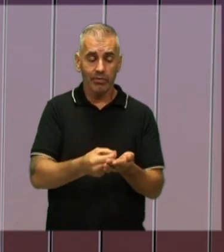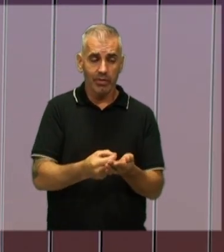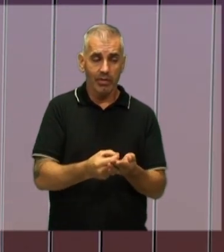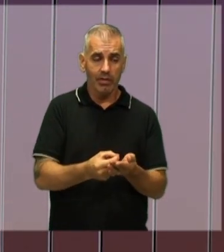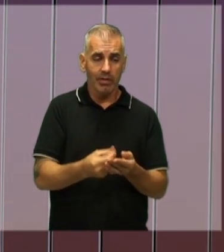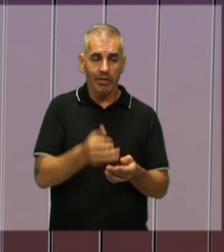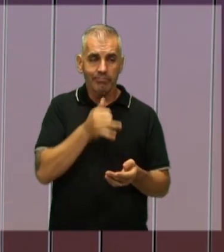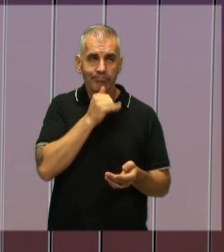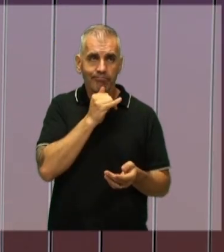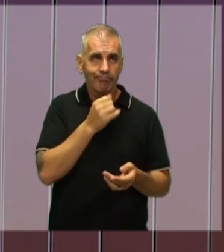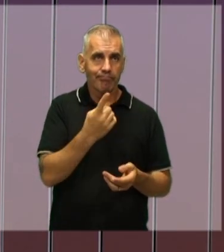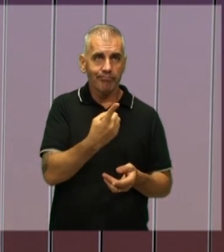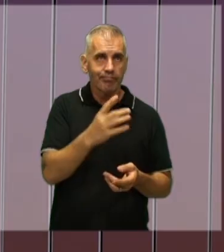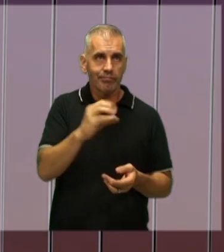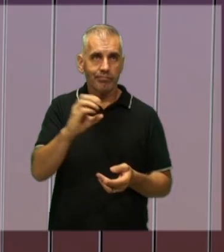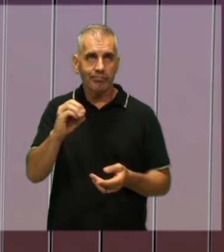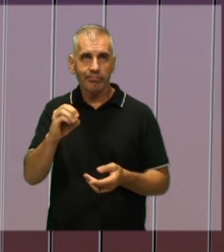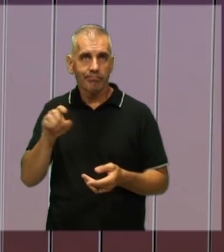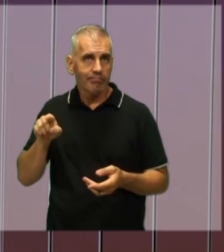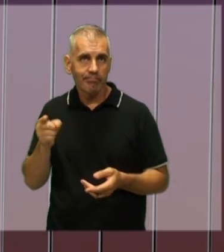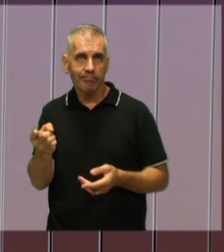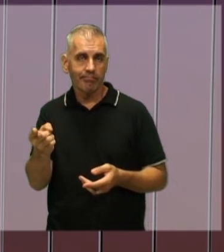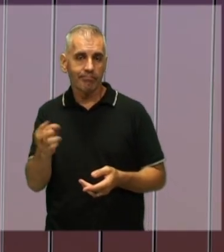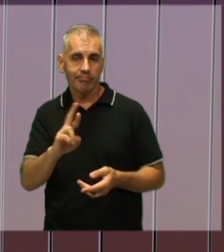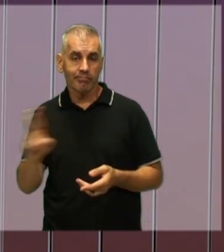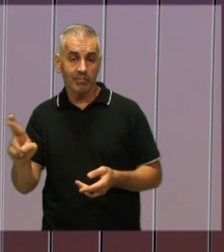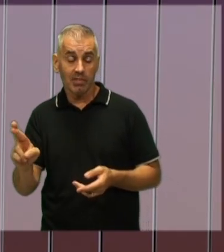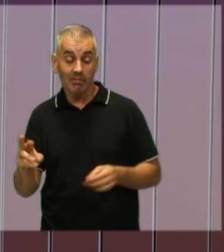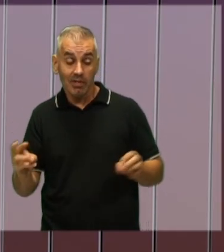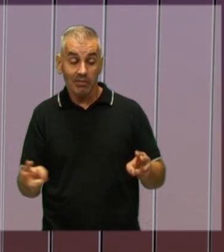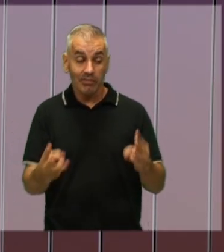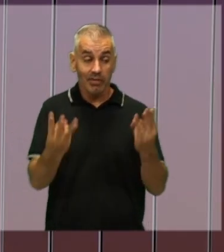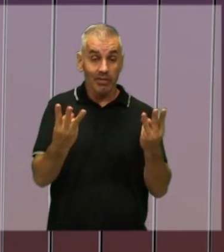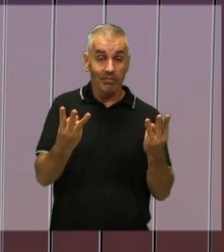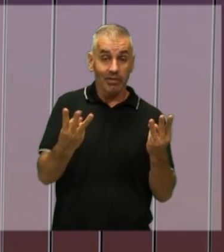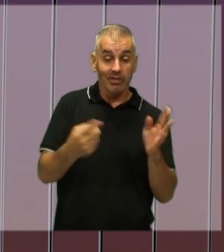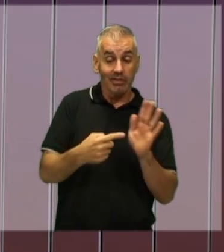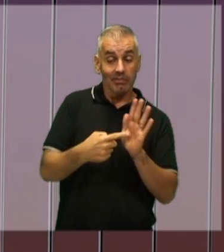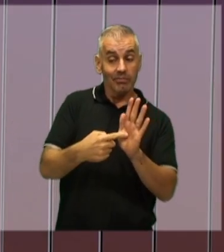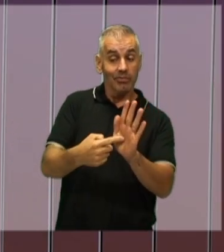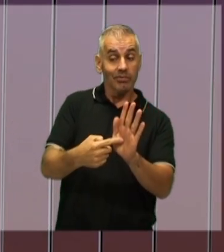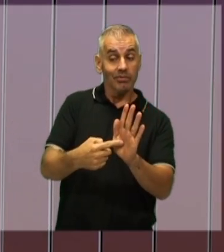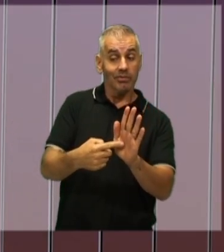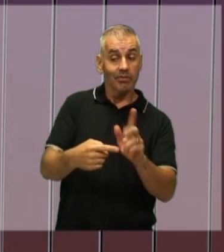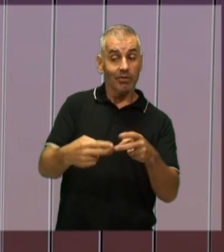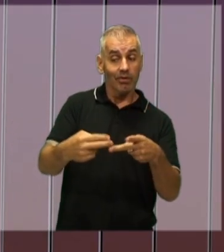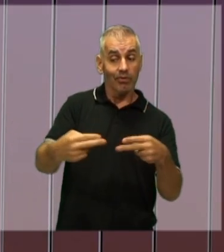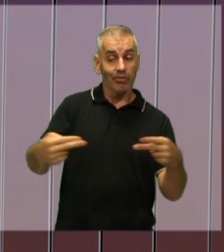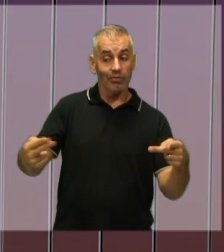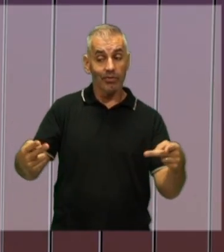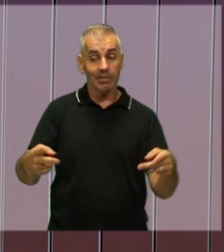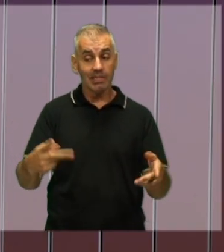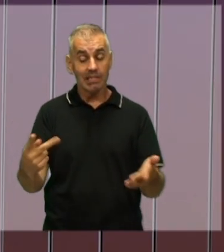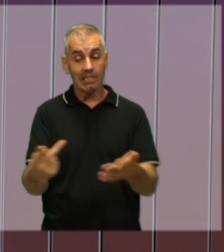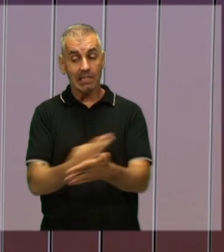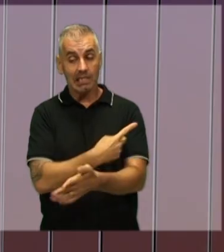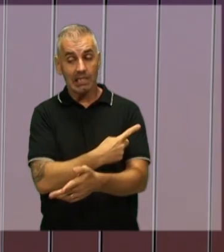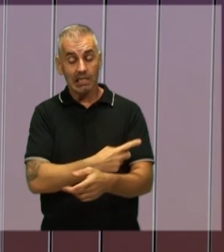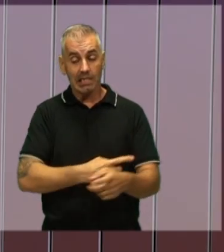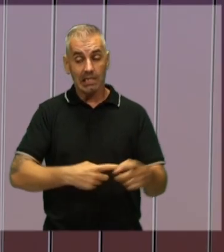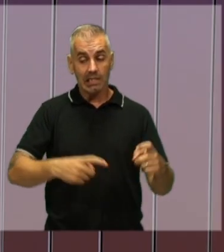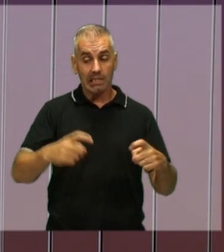R$100.000. Aí foi lá, fez o evento, mas no evento o Adão expôs lá cenas pornográficas,